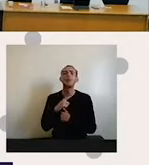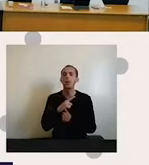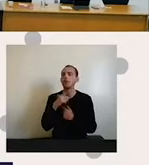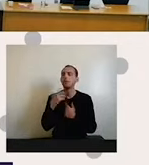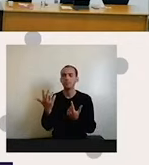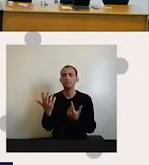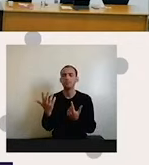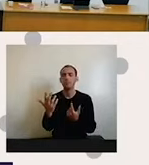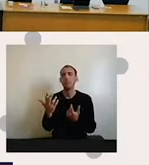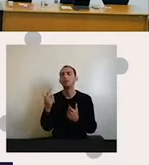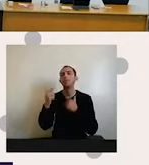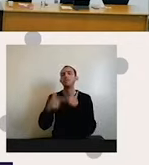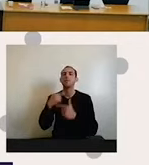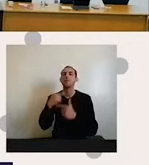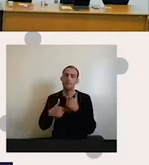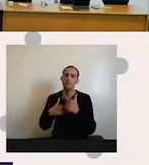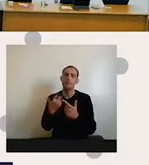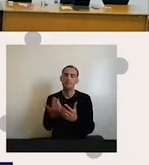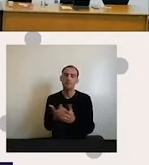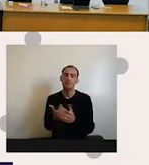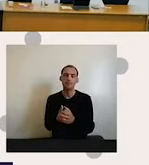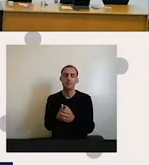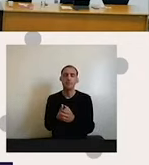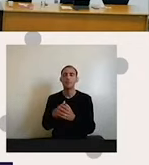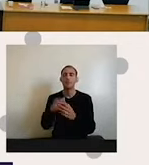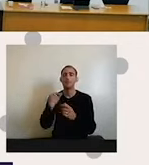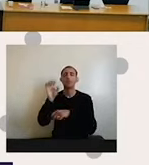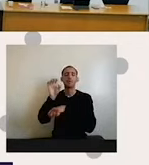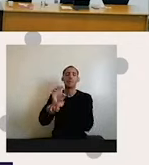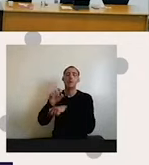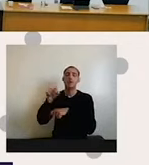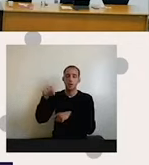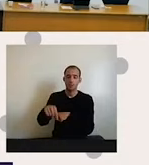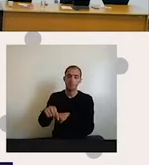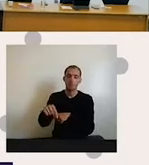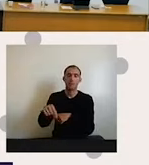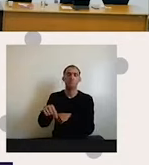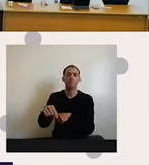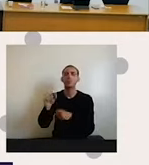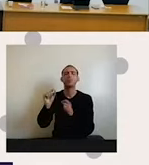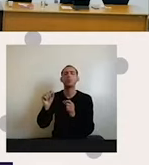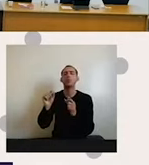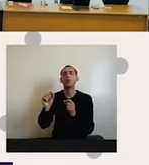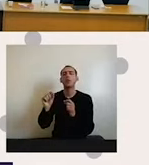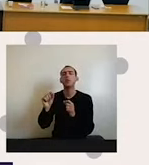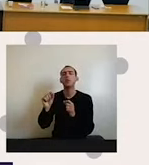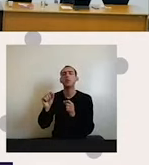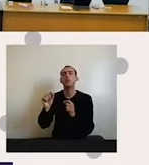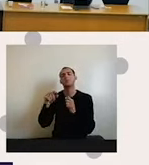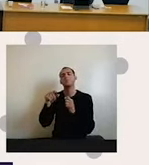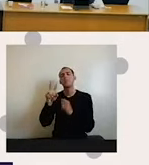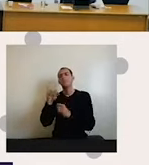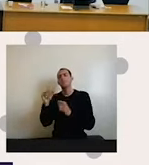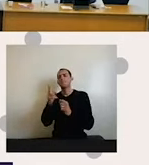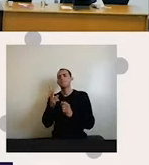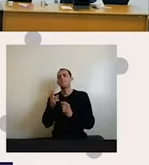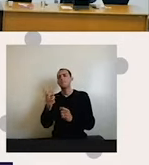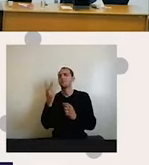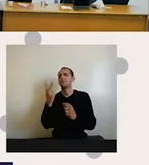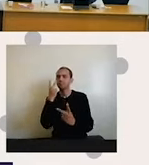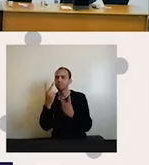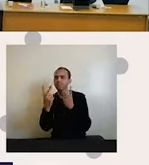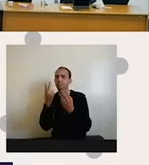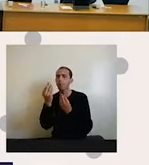que o magistrado vai sempre nomear aquele perito que é de sua amizade, de